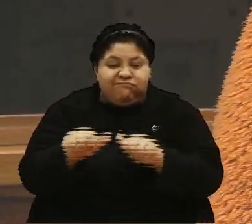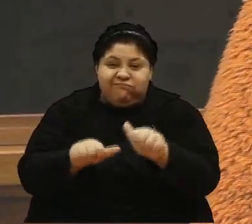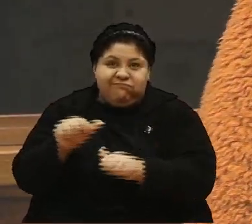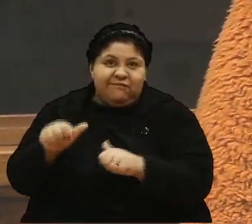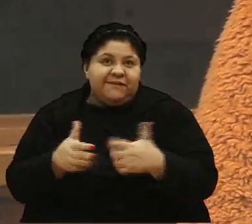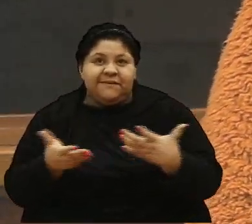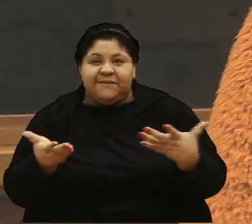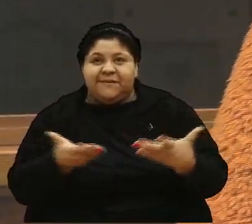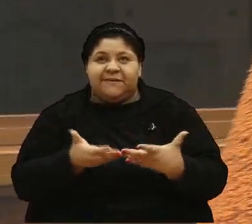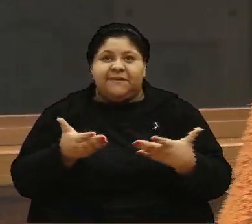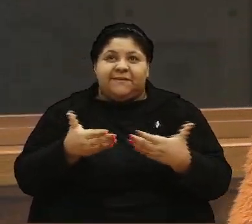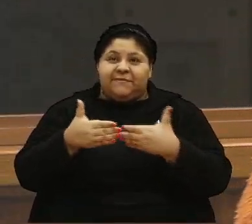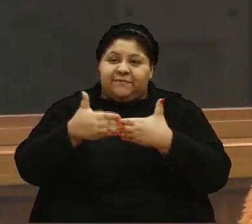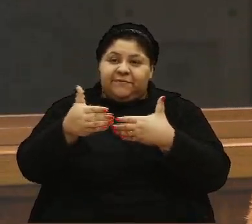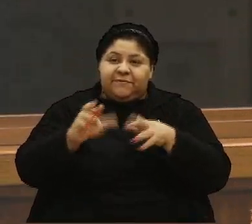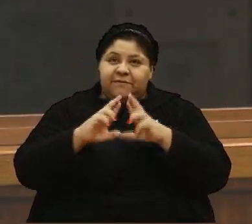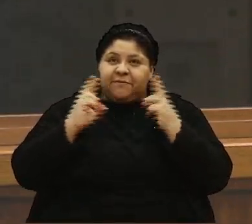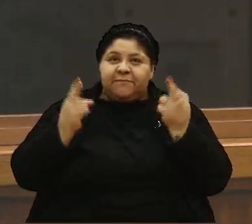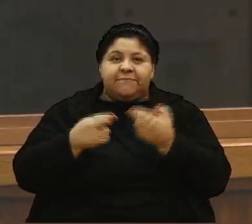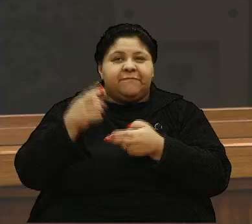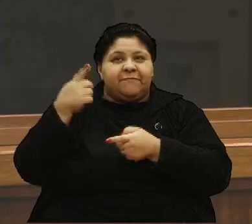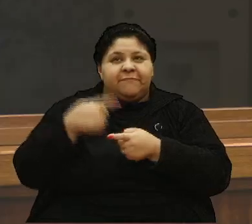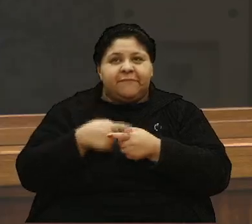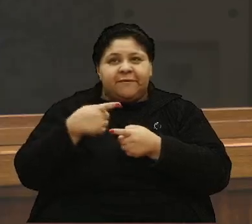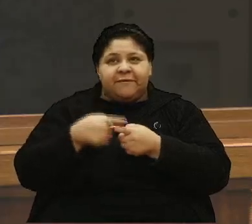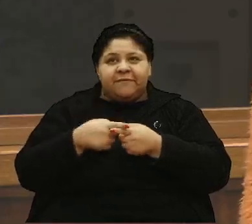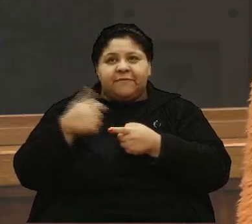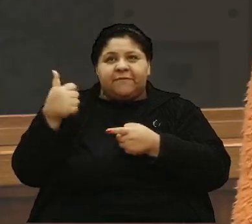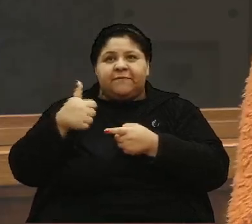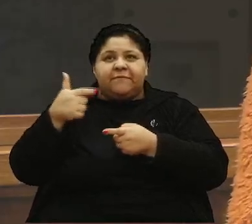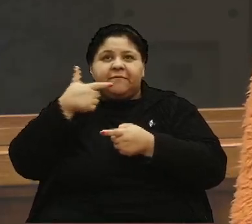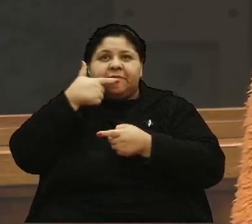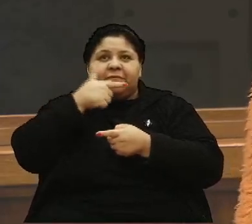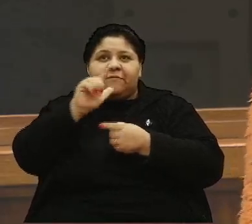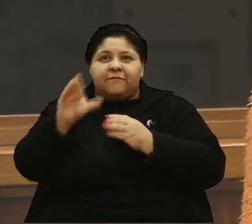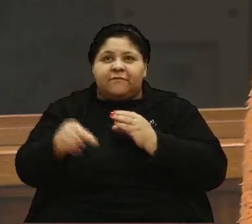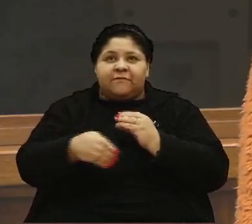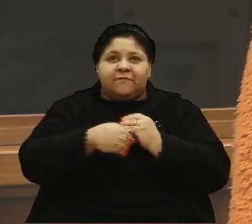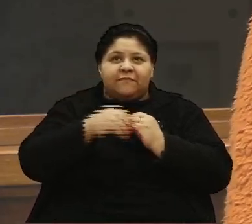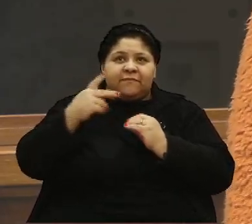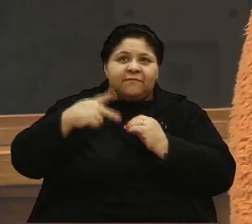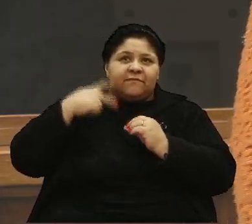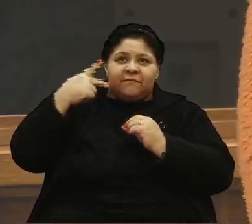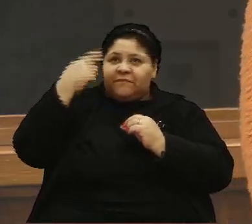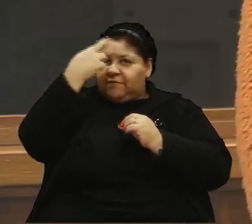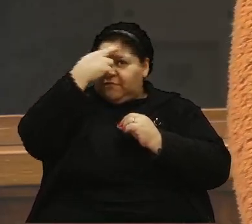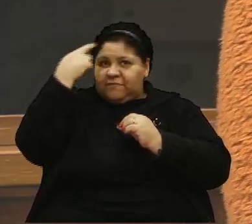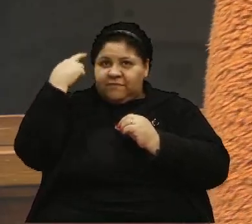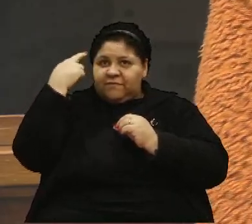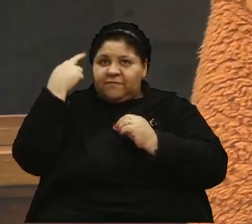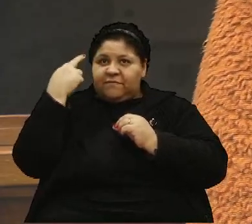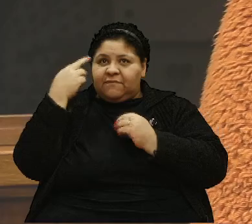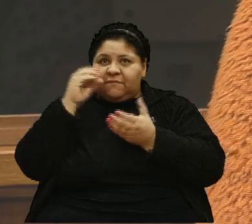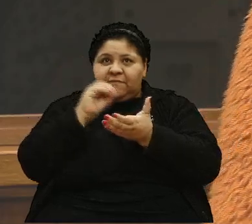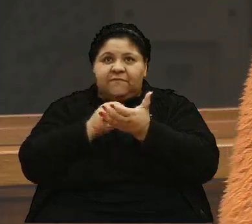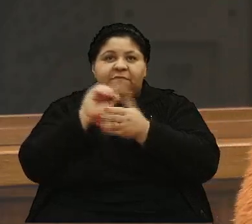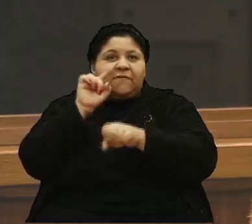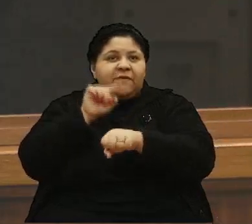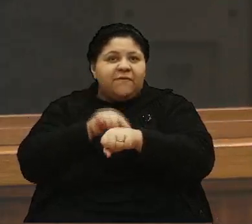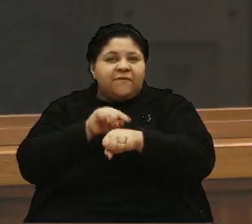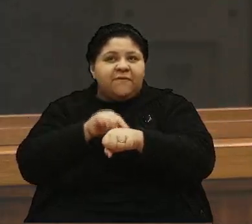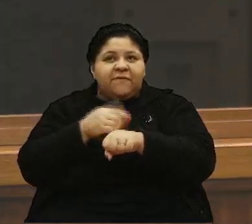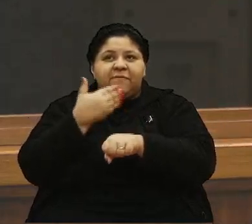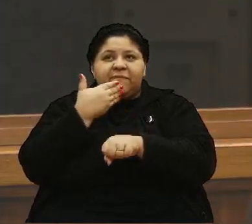aqui, durante a sessão, né? Porque, primeiro, não ganhei a parte do vereador Rafael, porque não deu tempo, né? Já me